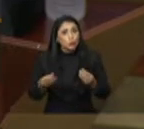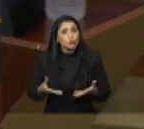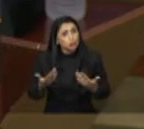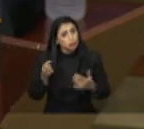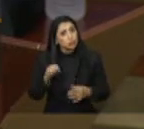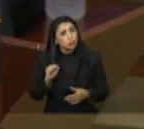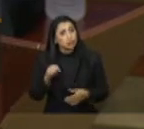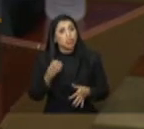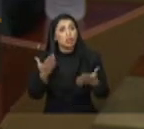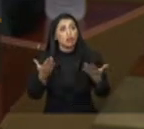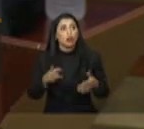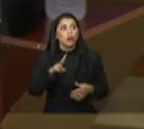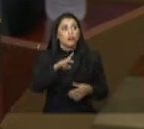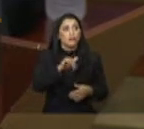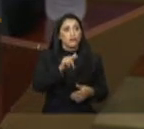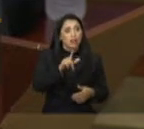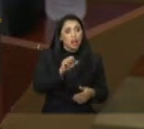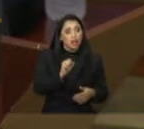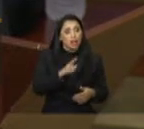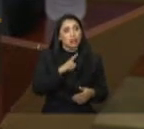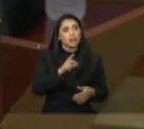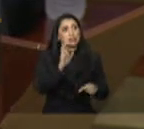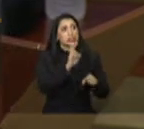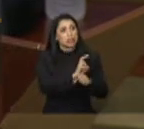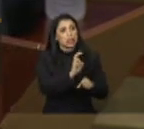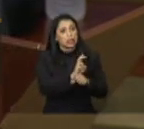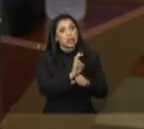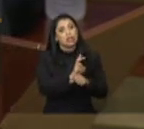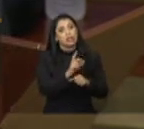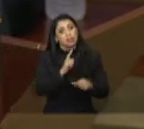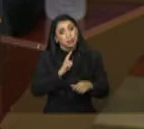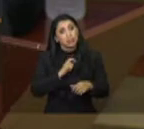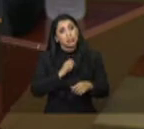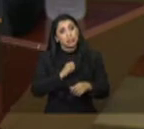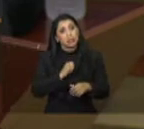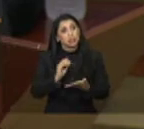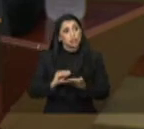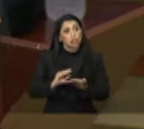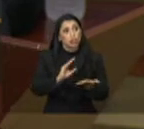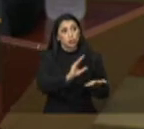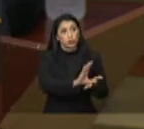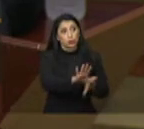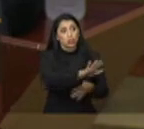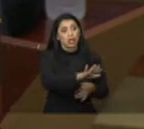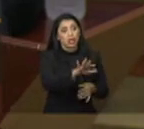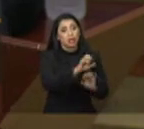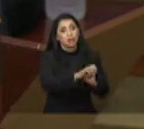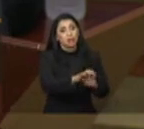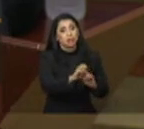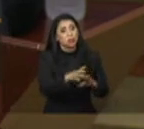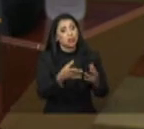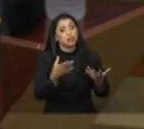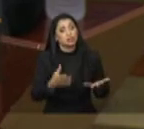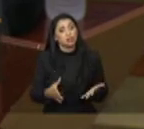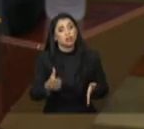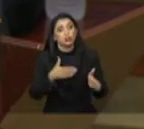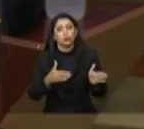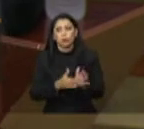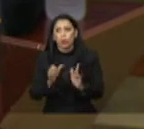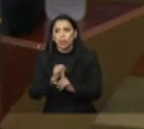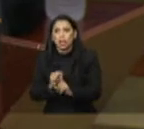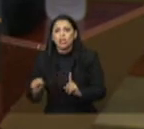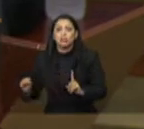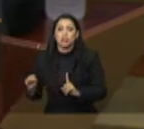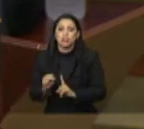sorte que a criação de novas vagas ou creches depende e aporte de recursos públicos na área de educação os quais são suportados por toda a sociedade